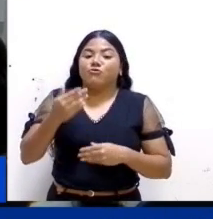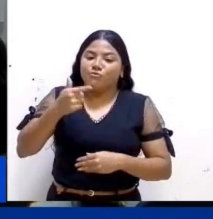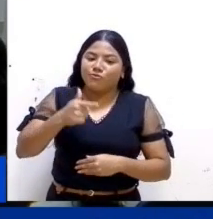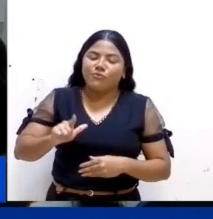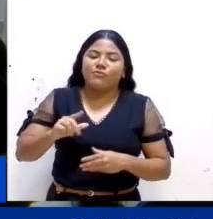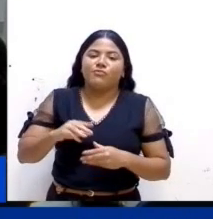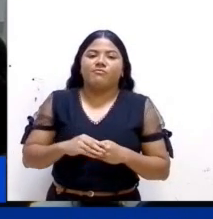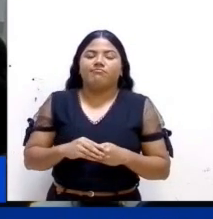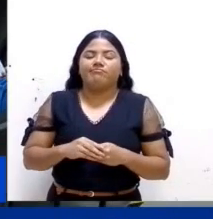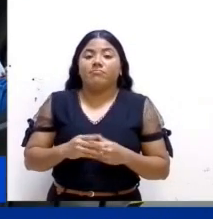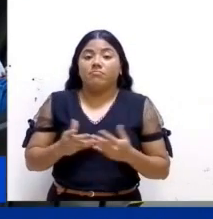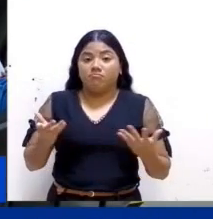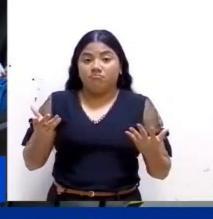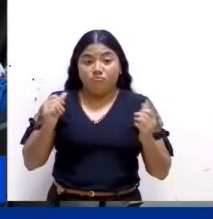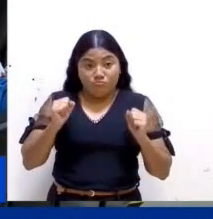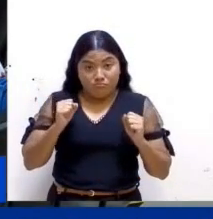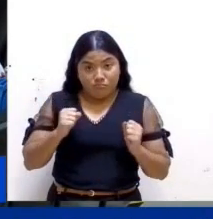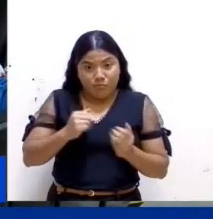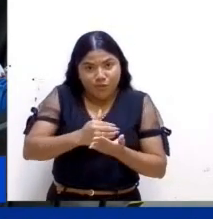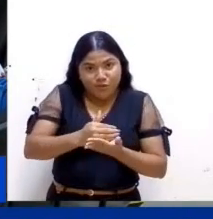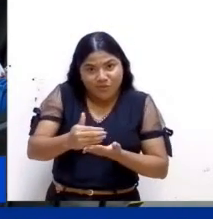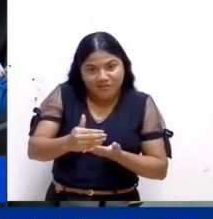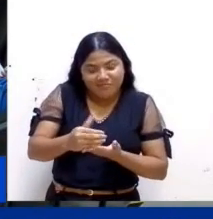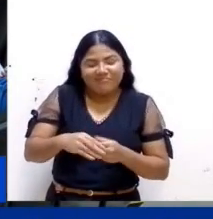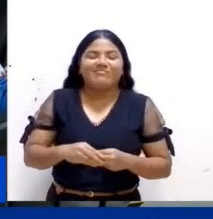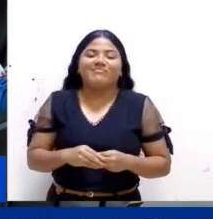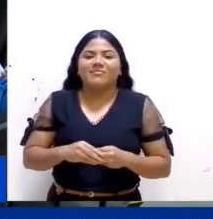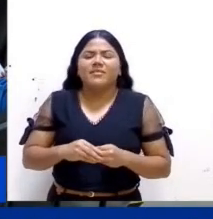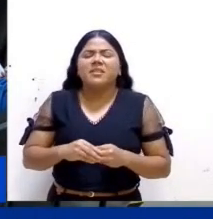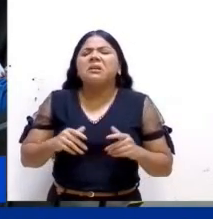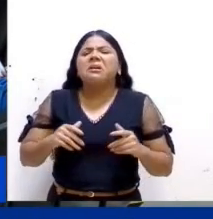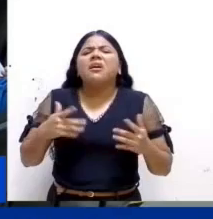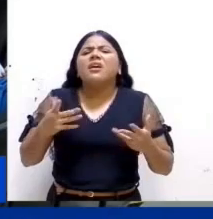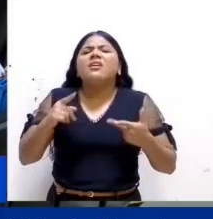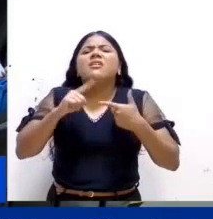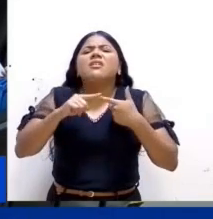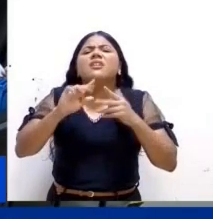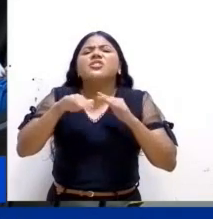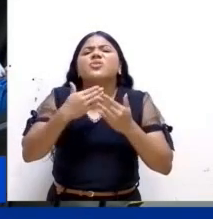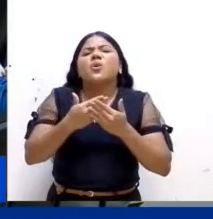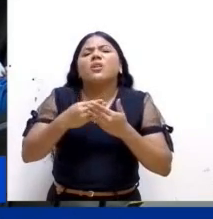podemos? Cadê a galera do Maria Neuza? Imagem ampla do auditório.